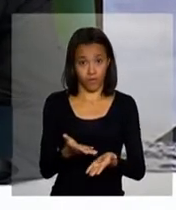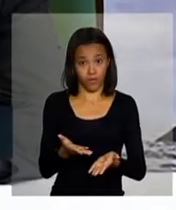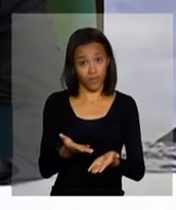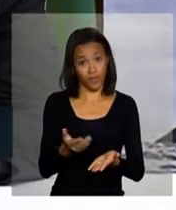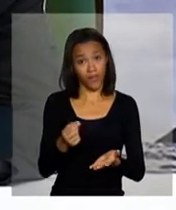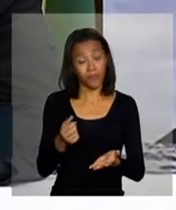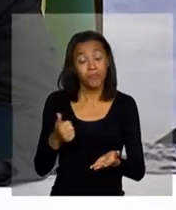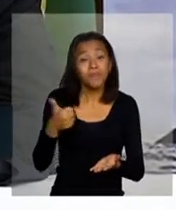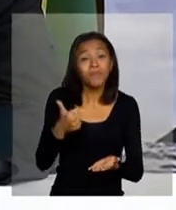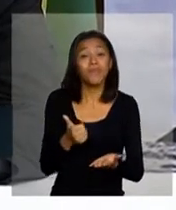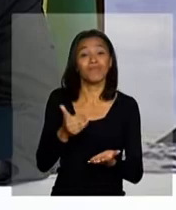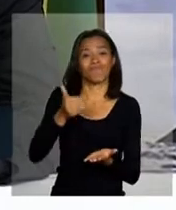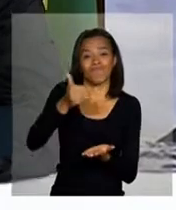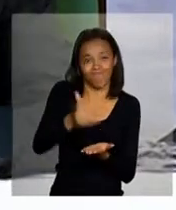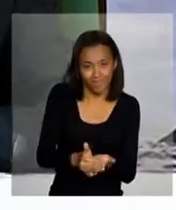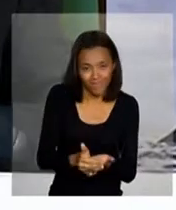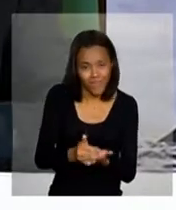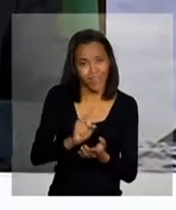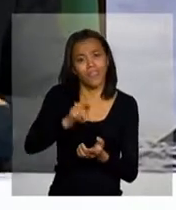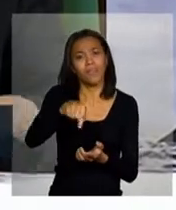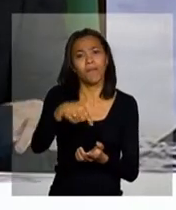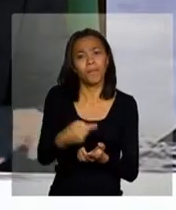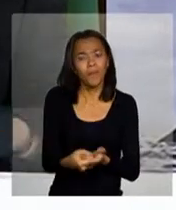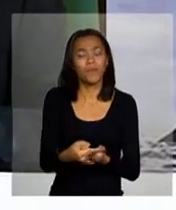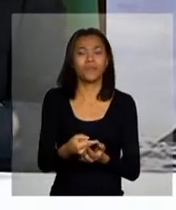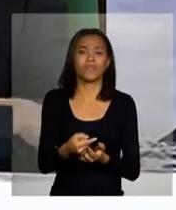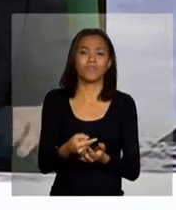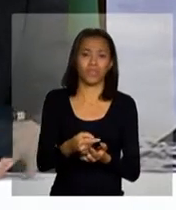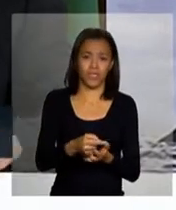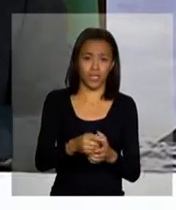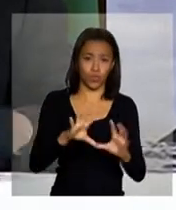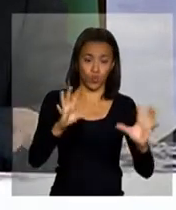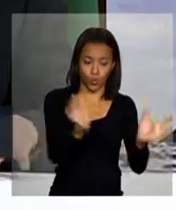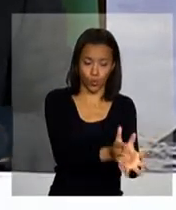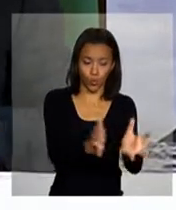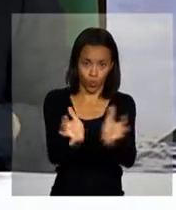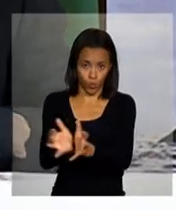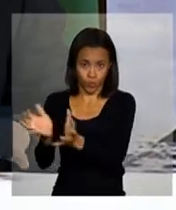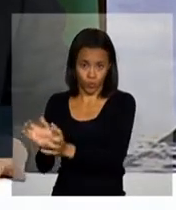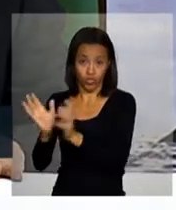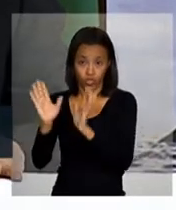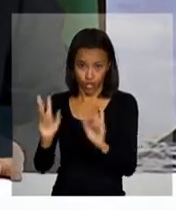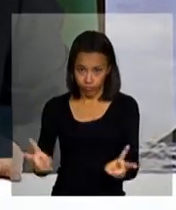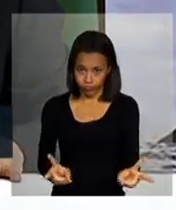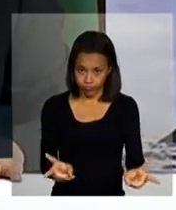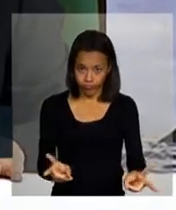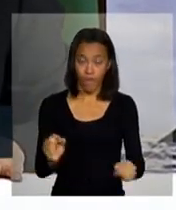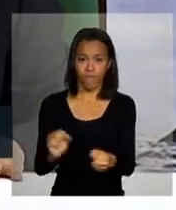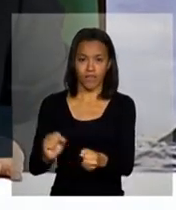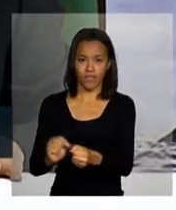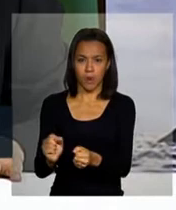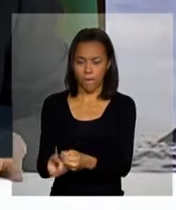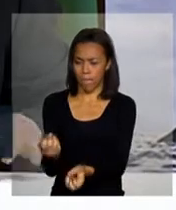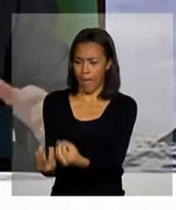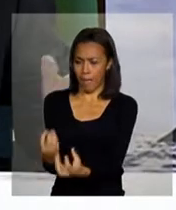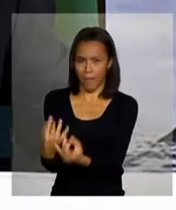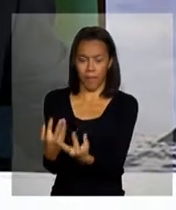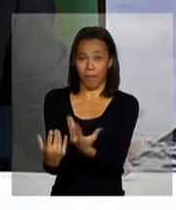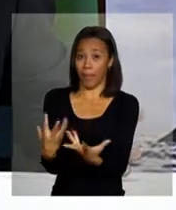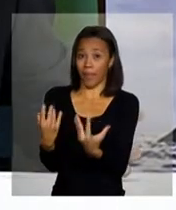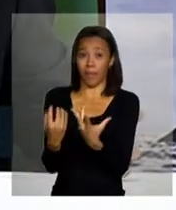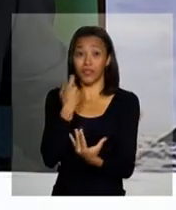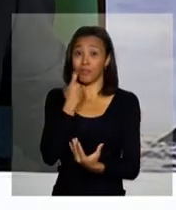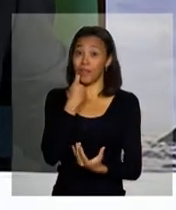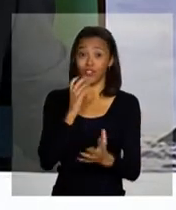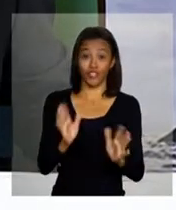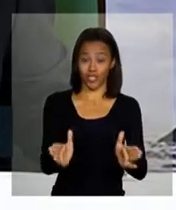primeiro passo. Depois que as unidades produtoras estiverem estabelecidas, com a